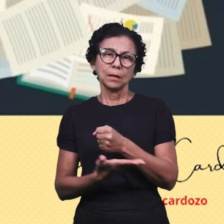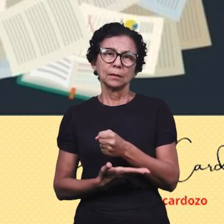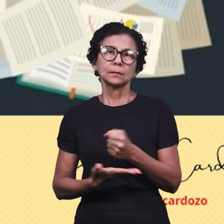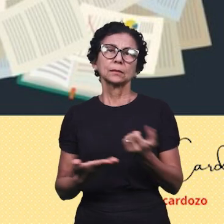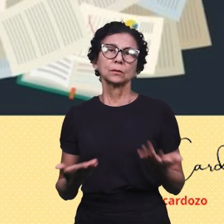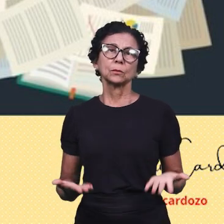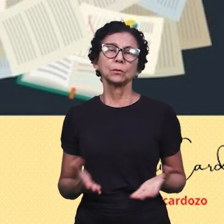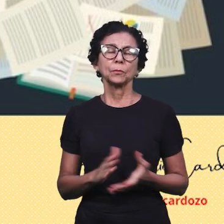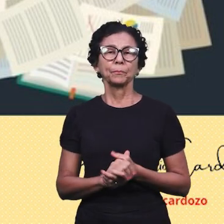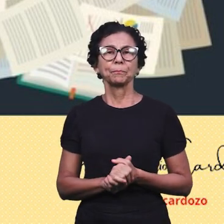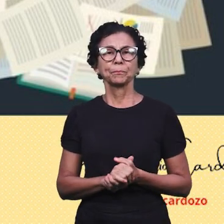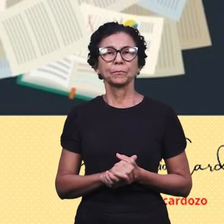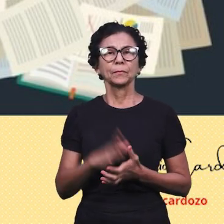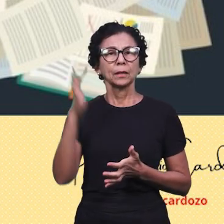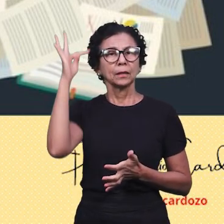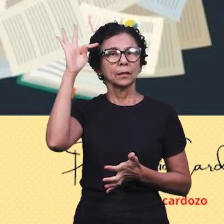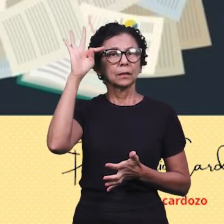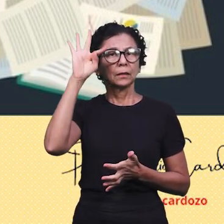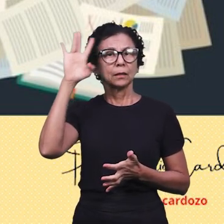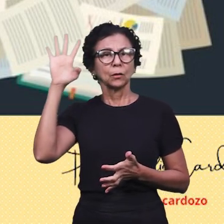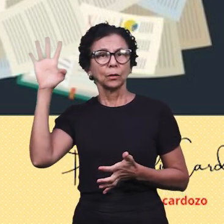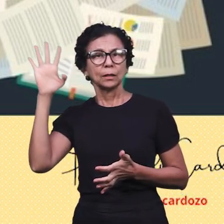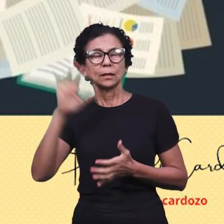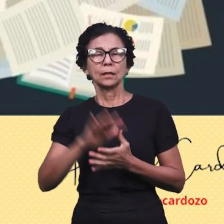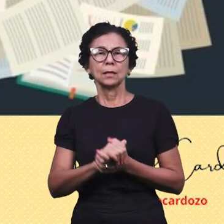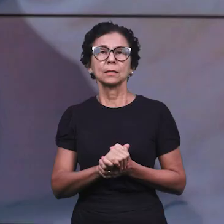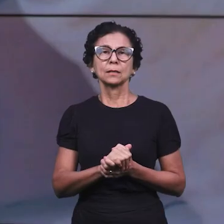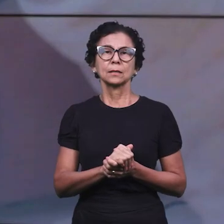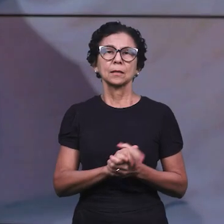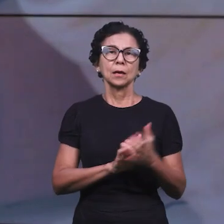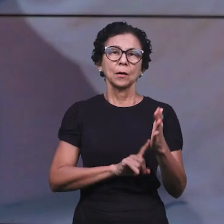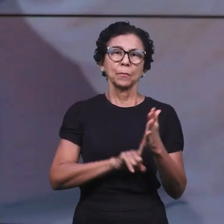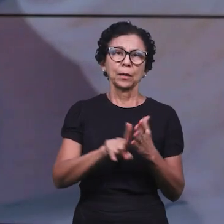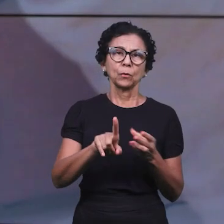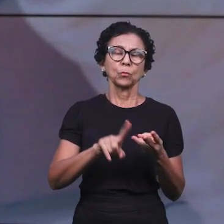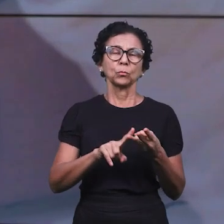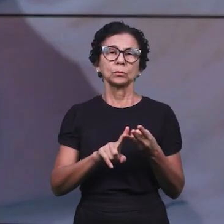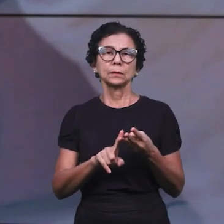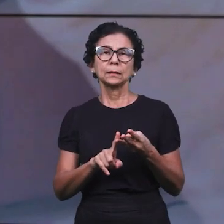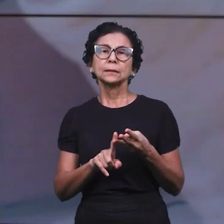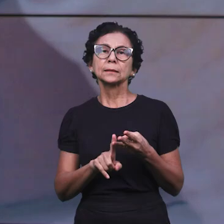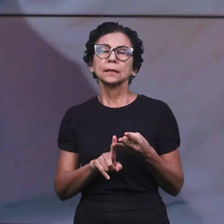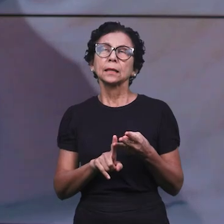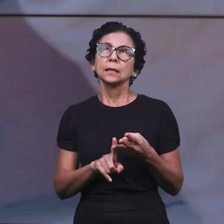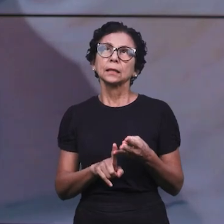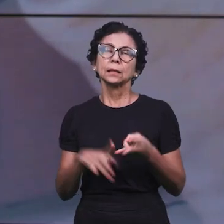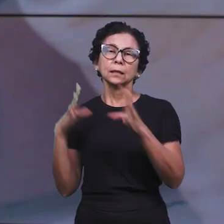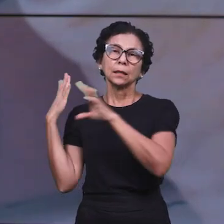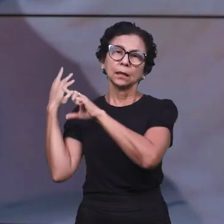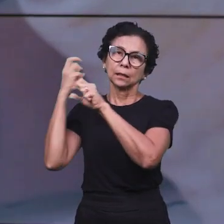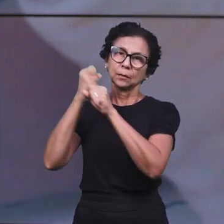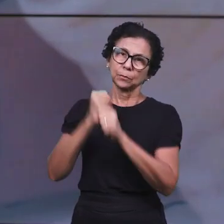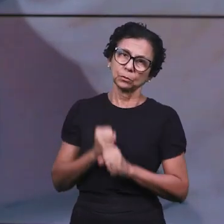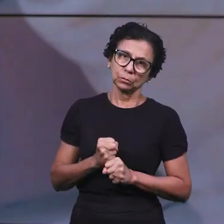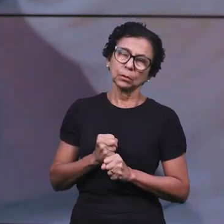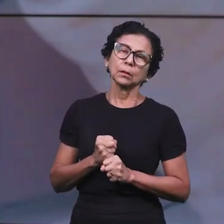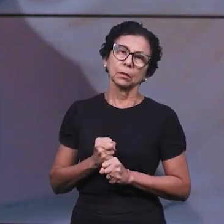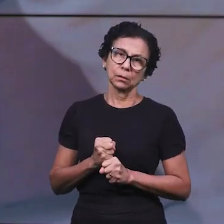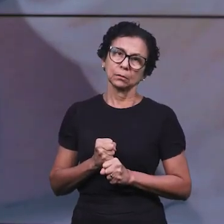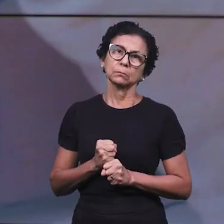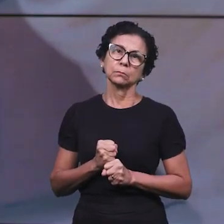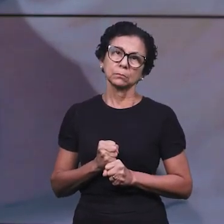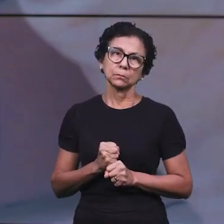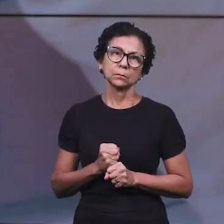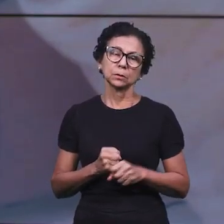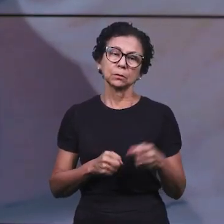seria a teoria, questões e revisões. Você precisa de um bom material que vai te apresentar a